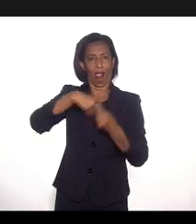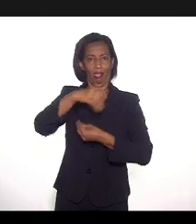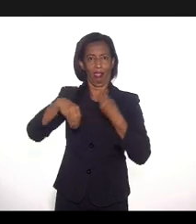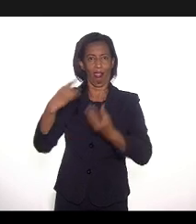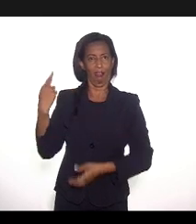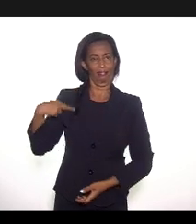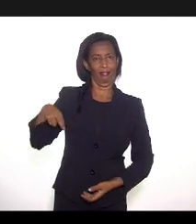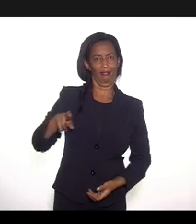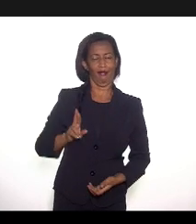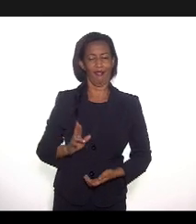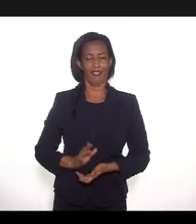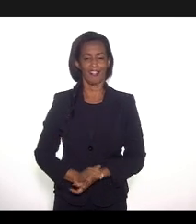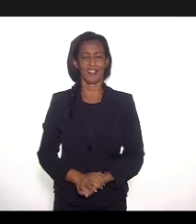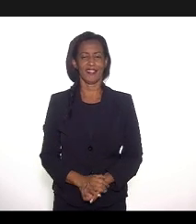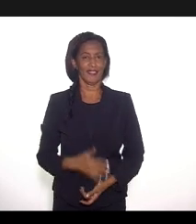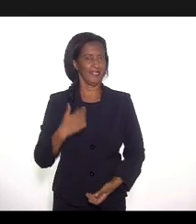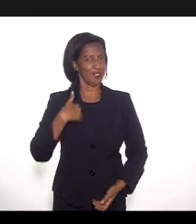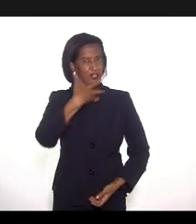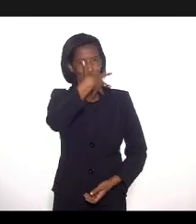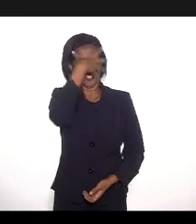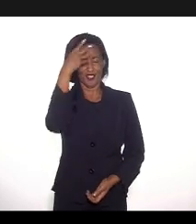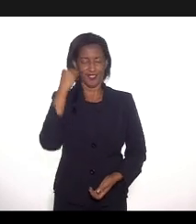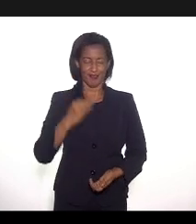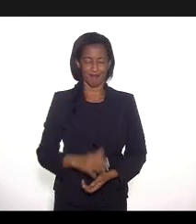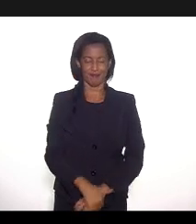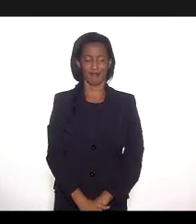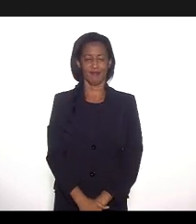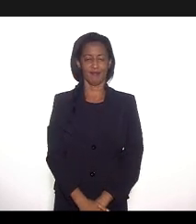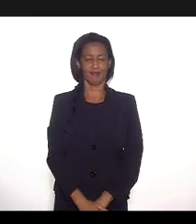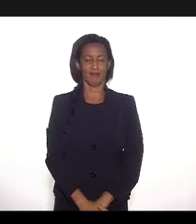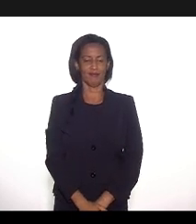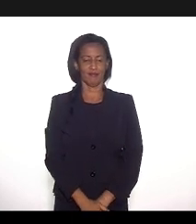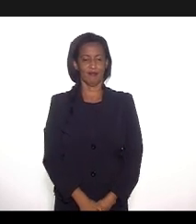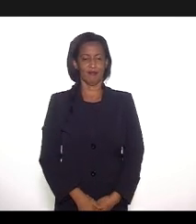Exatamente. Eu tinha esquecido disso.